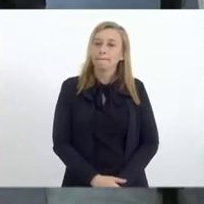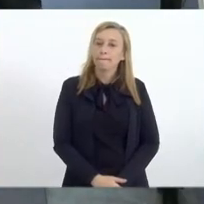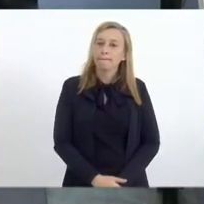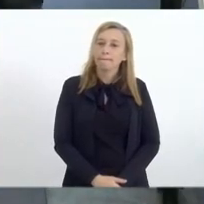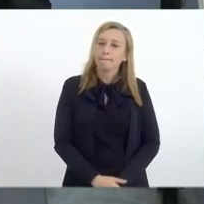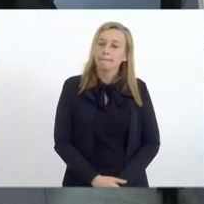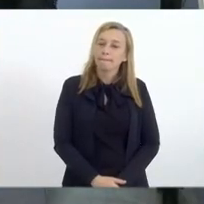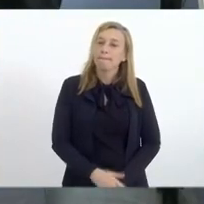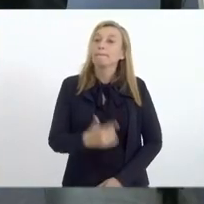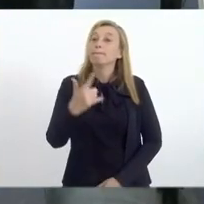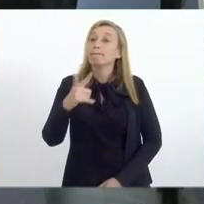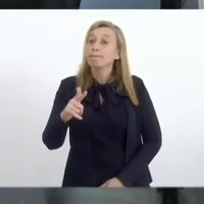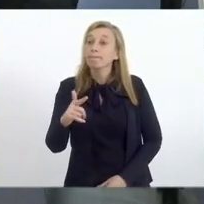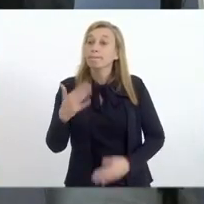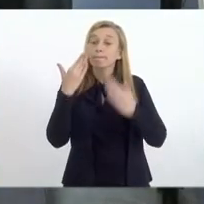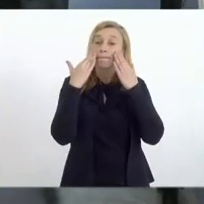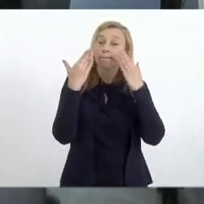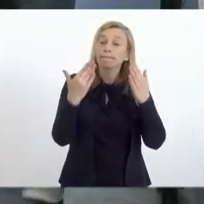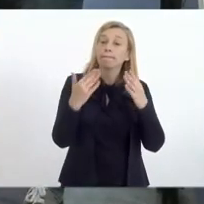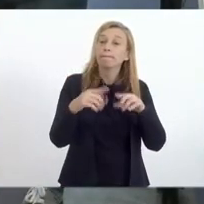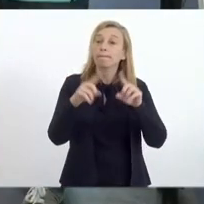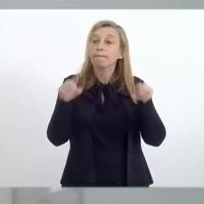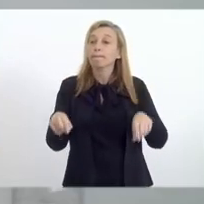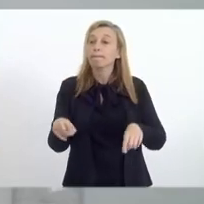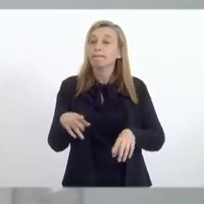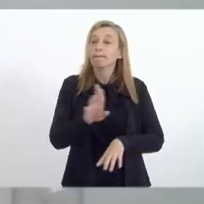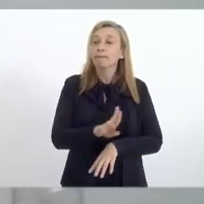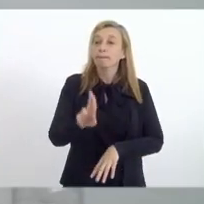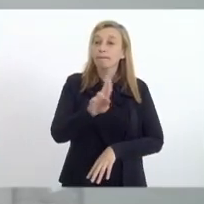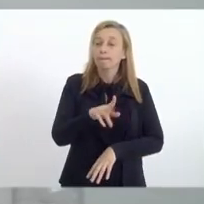Há mais alguma representação de servidor queira fazer uso da palavra?